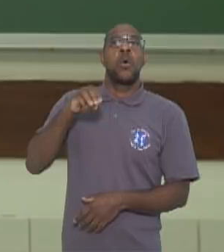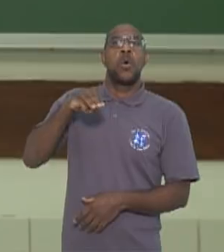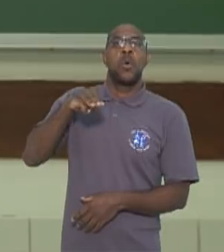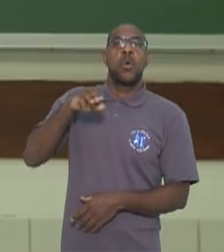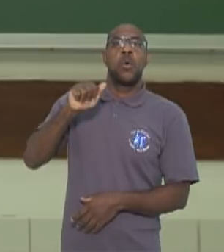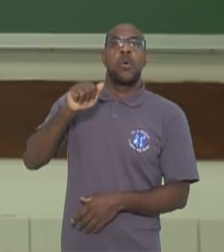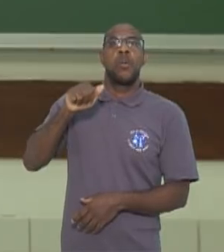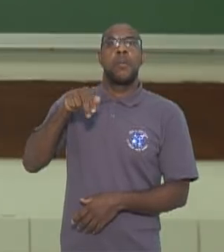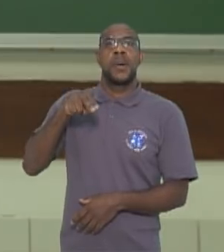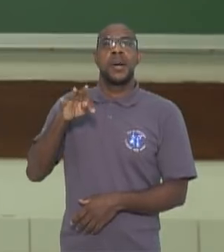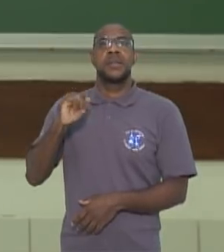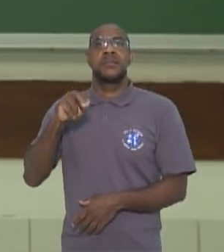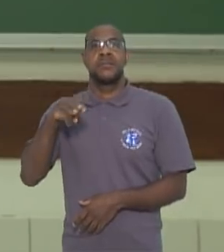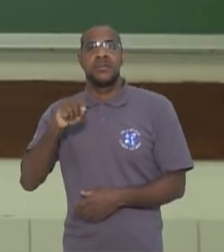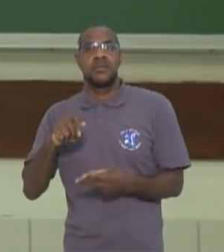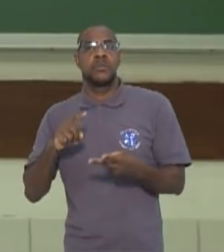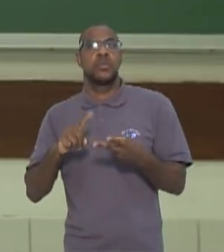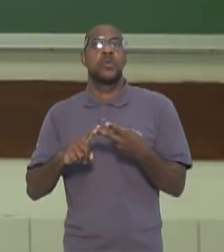aulas anteriores.